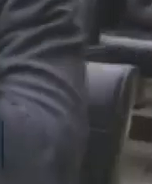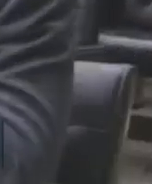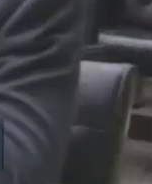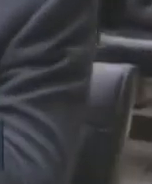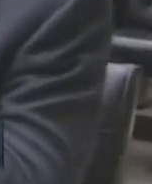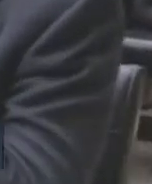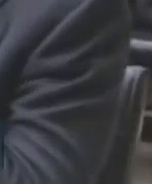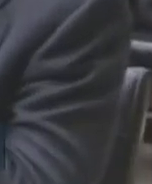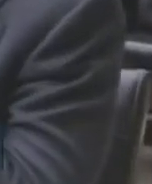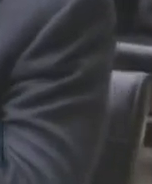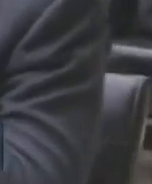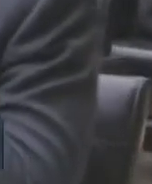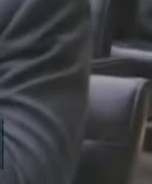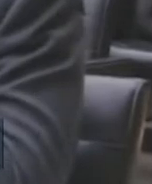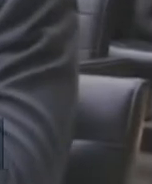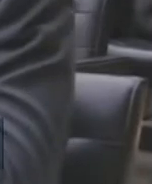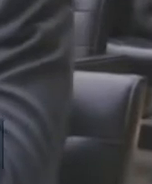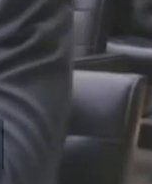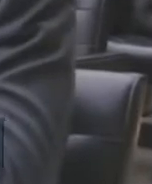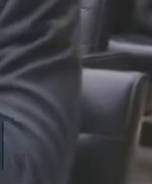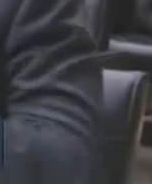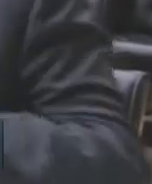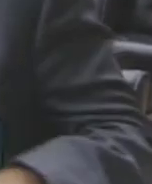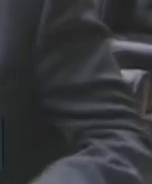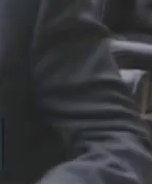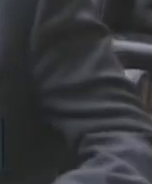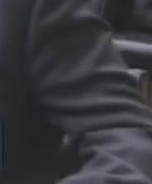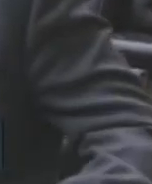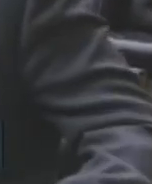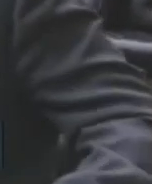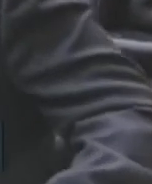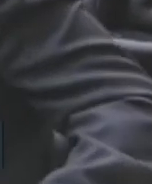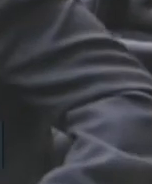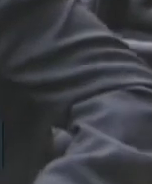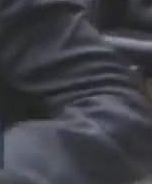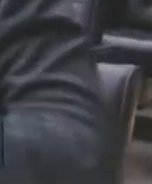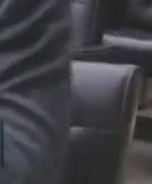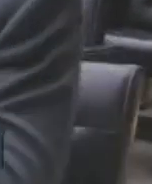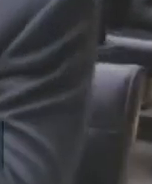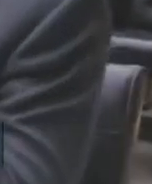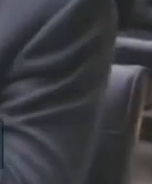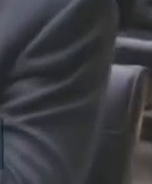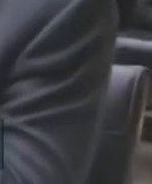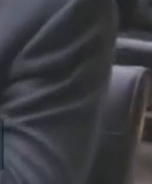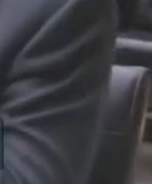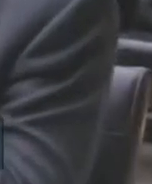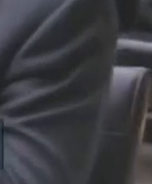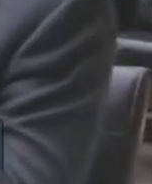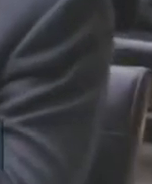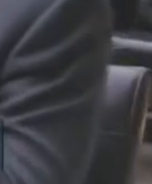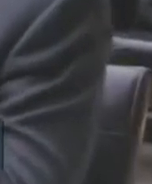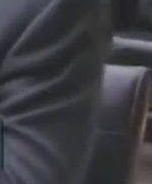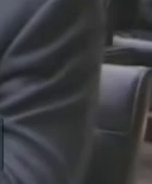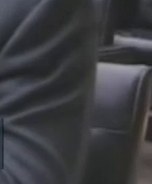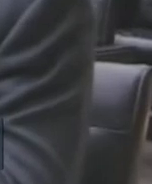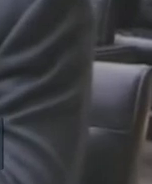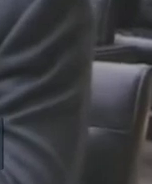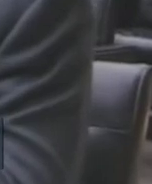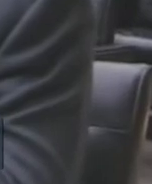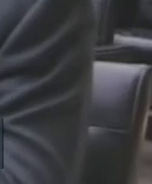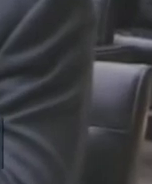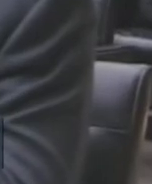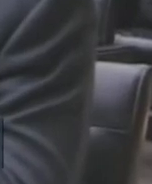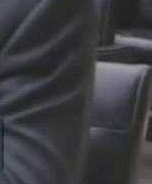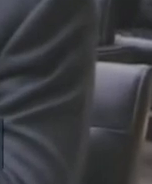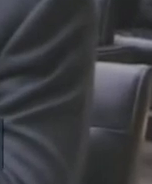Rodrigo? Tudo bem, e da Jovem Pan de São Paulo, Reuters, Jovem Pan de São Paulo. Boa sorte para a senhora. Obrigada. Algumas poucas perguntas para a